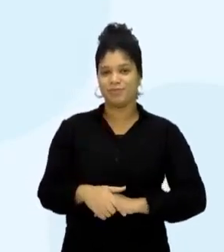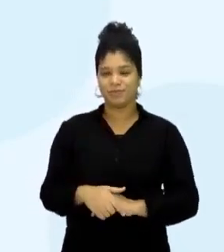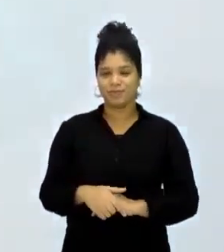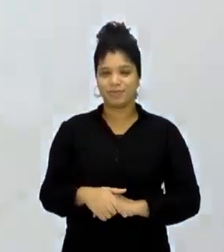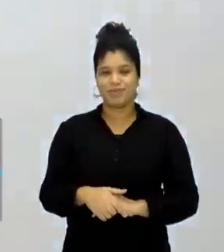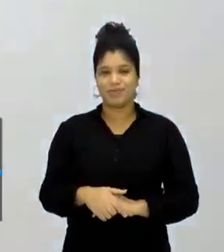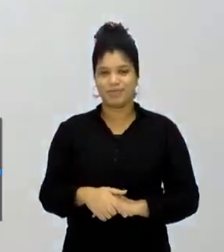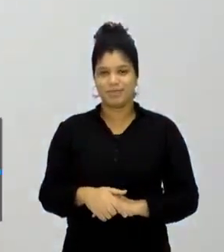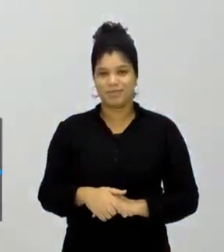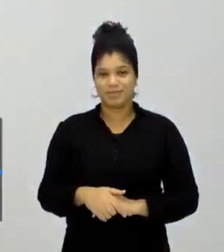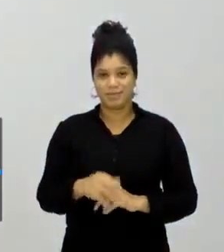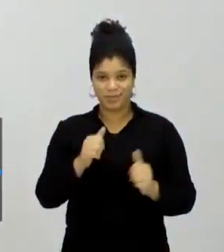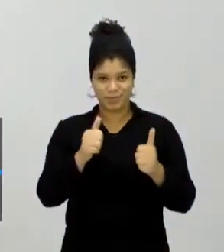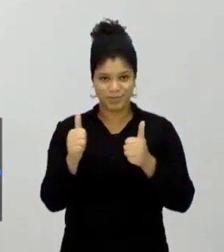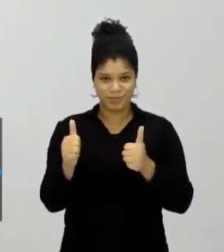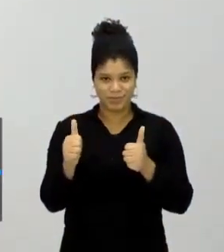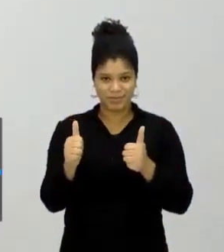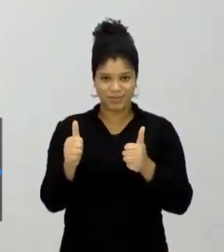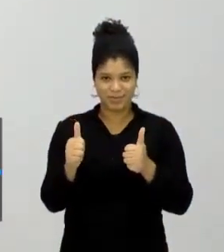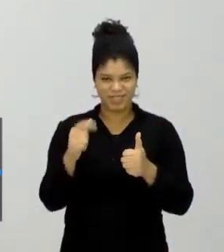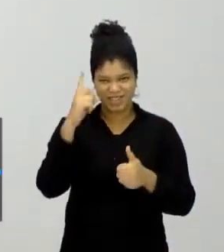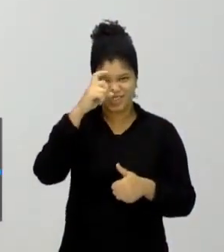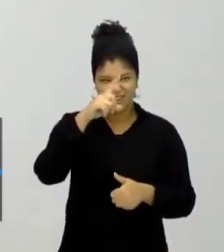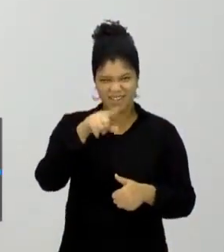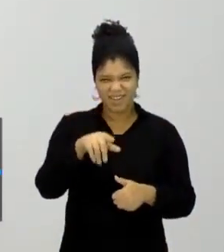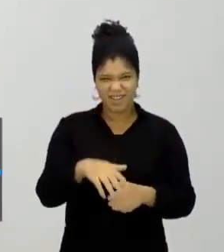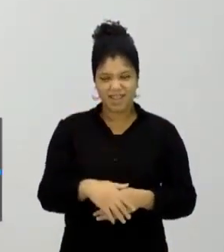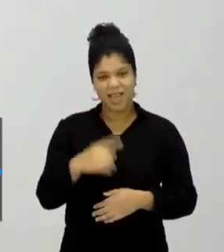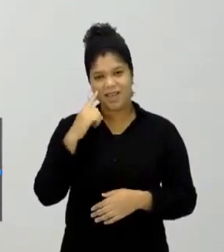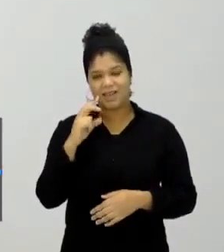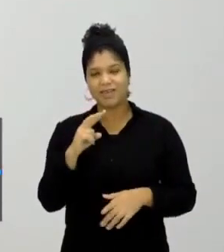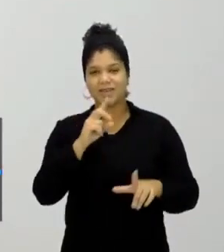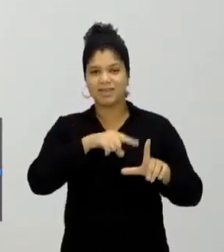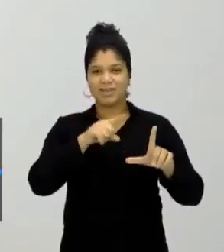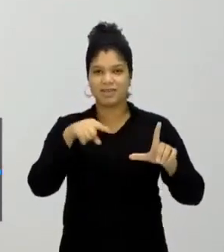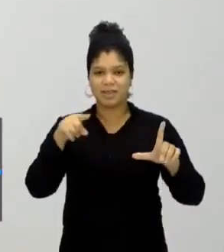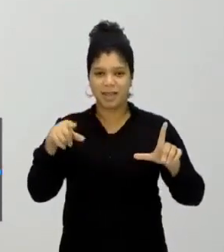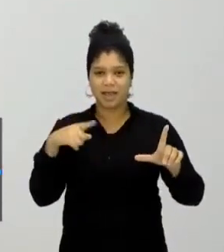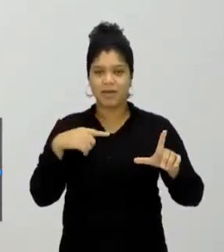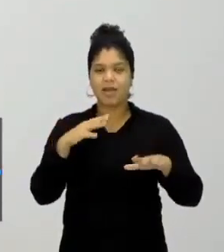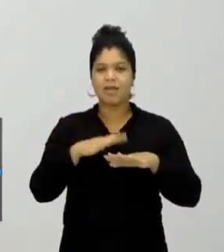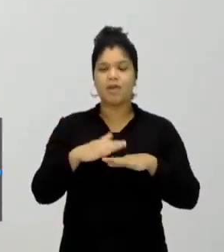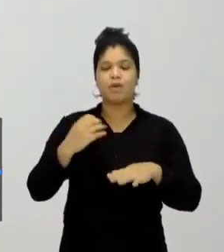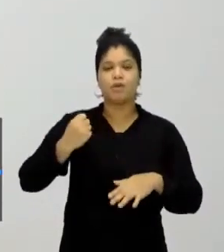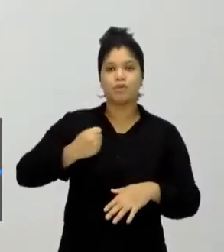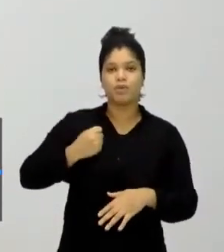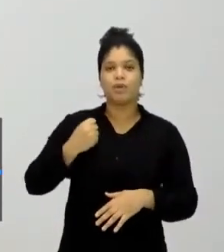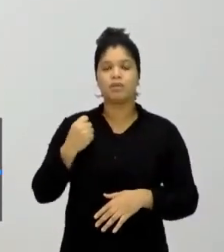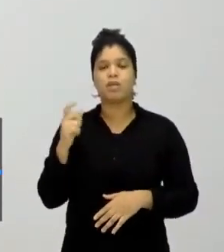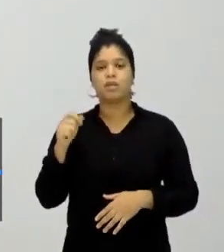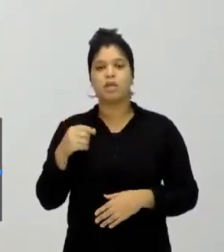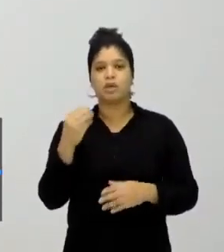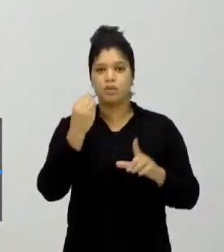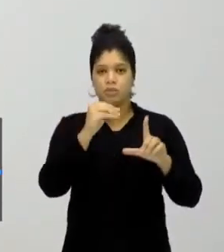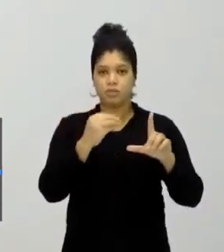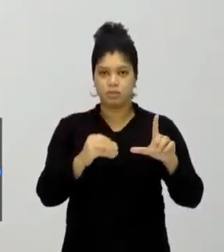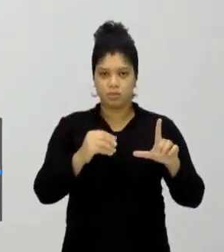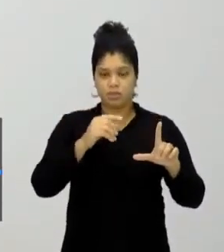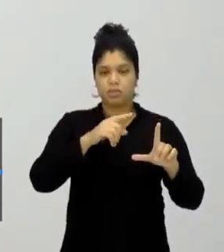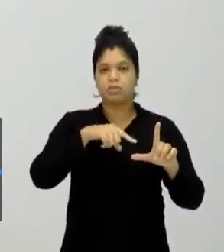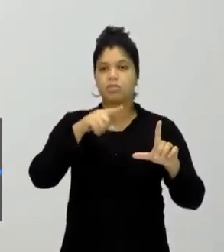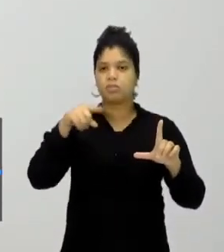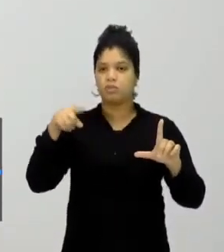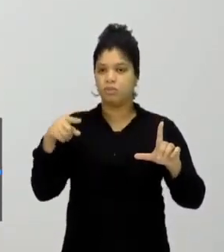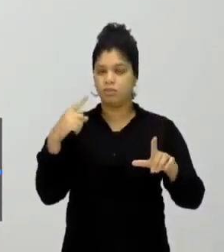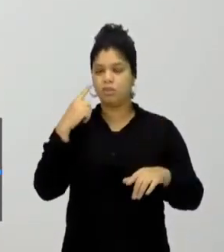bem? Tudo tranquilo? E aí, achou difícil? Olhei lá no gráfico, lá na horizontal, fiz um valor menos o outro, anotei na tabela. Na vertical, um menos o